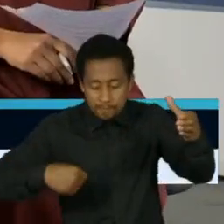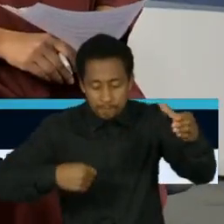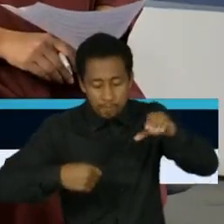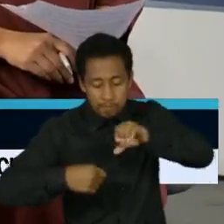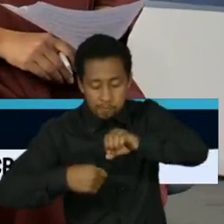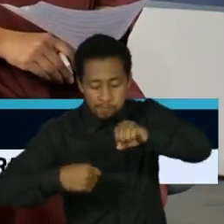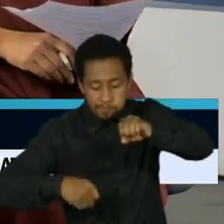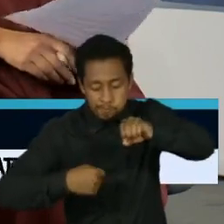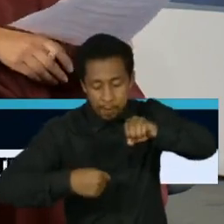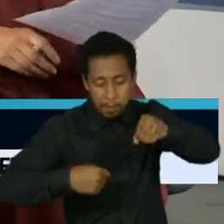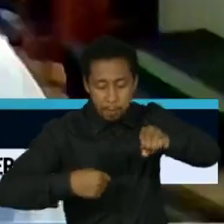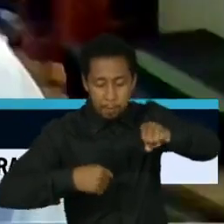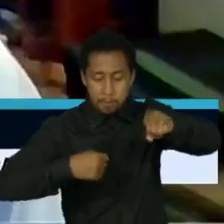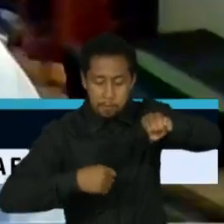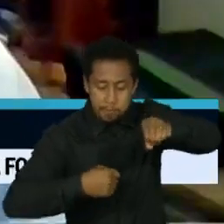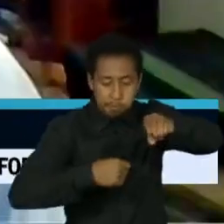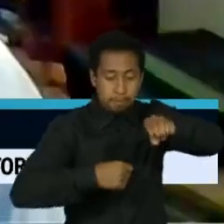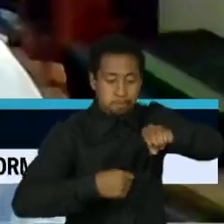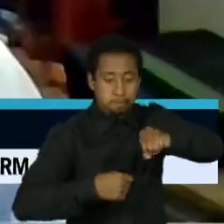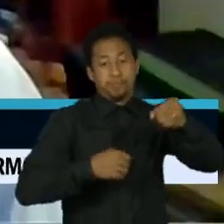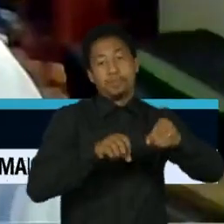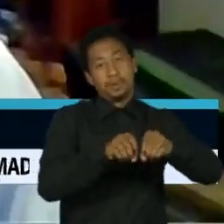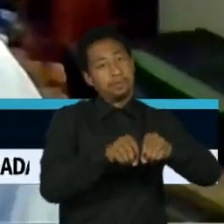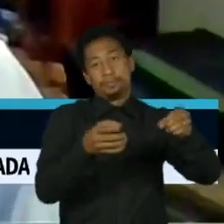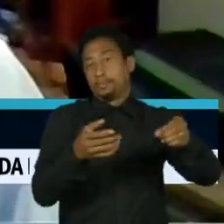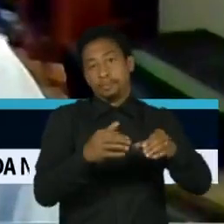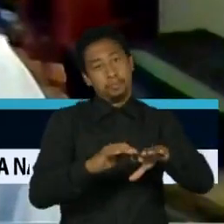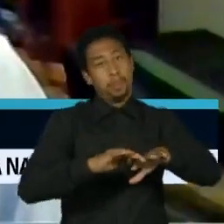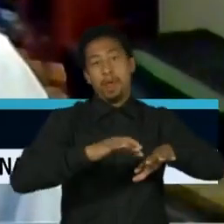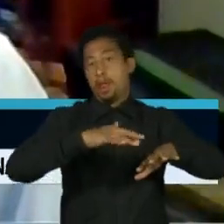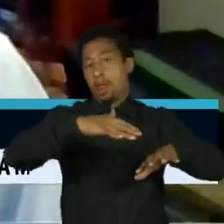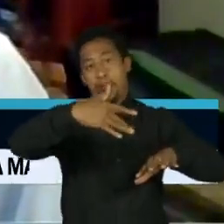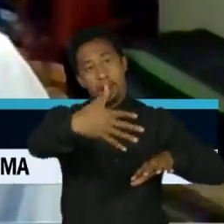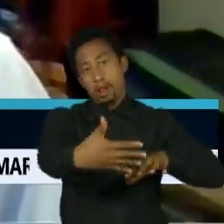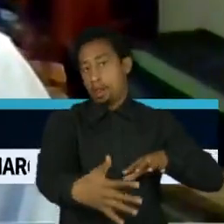um interceptor da marginal direita do Tietê.